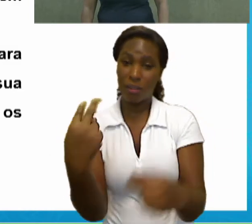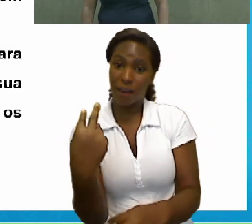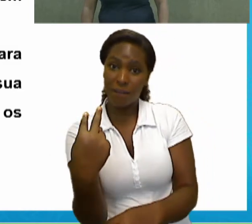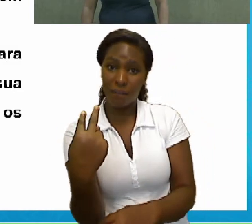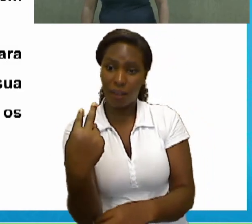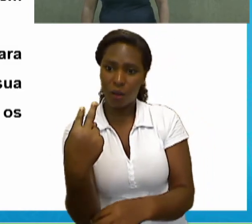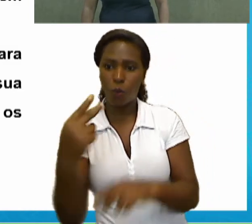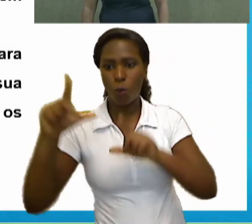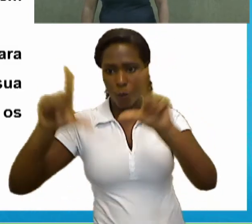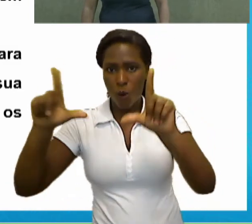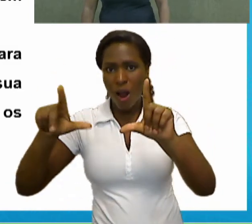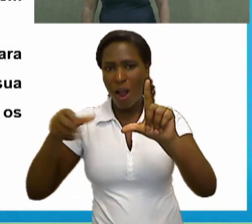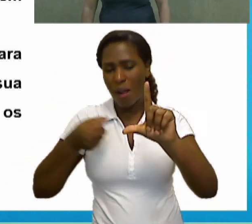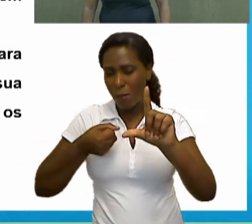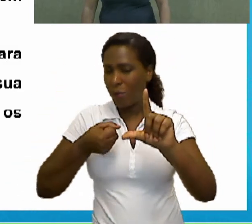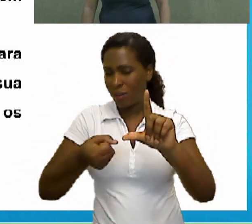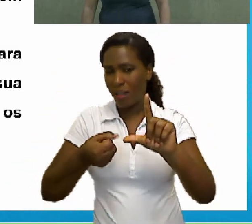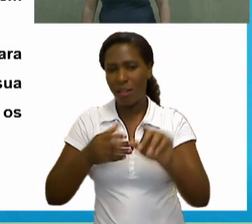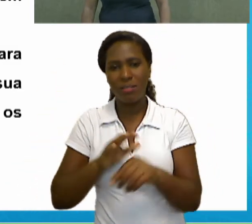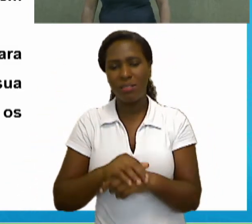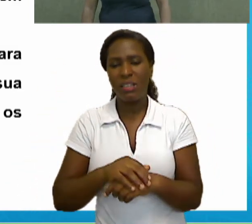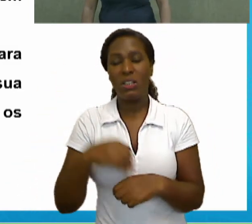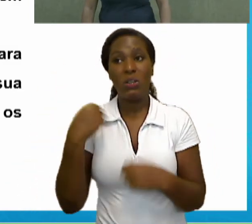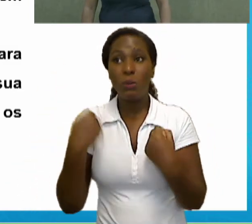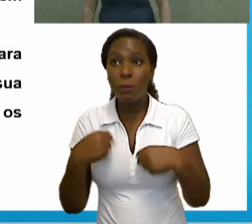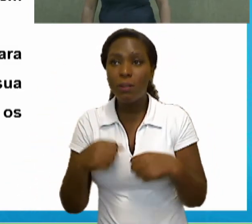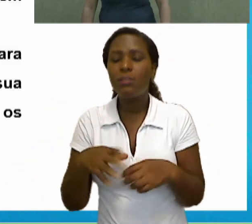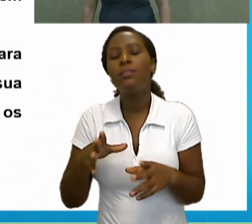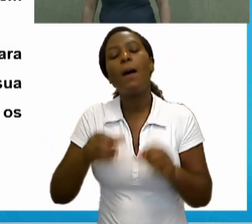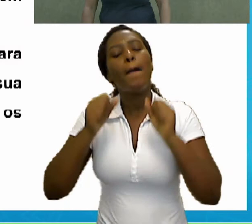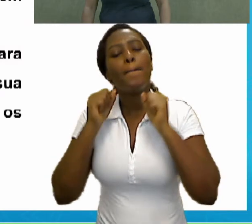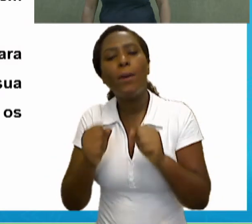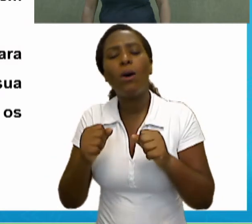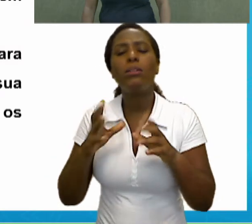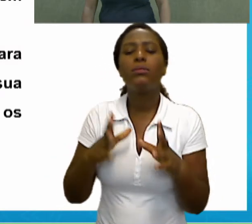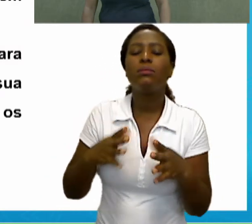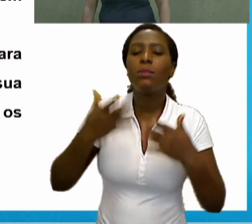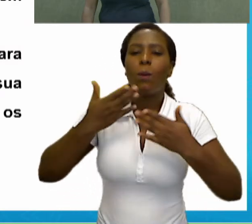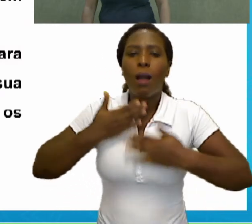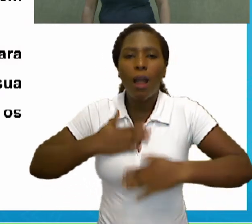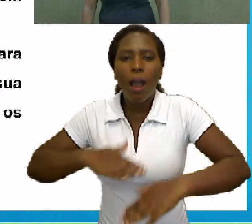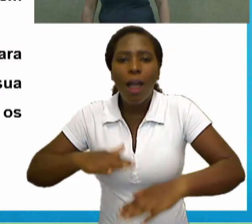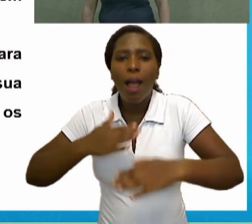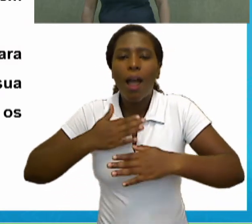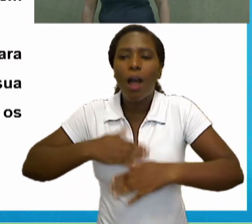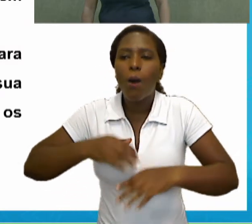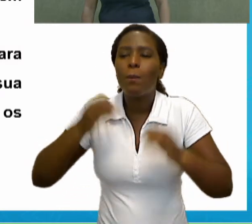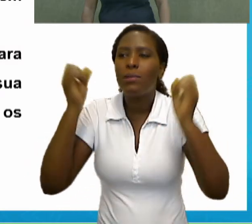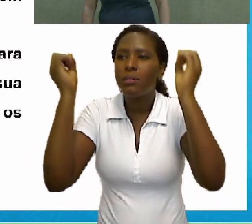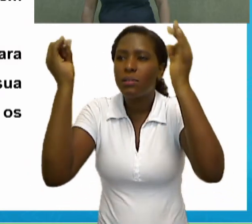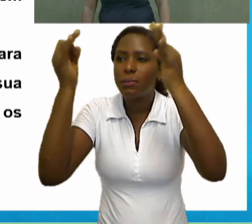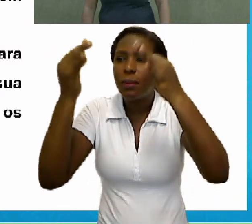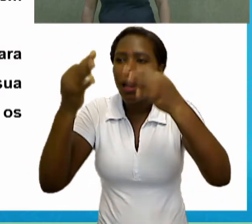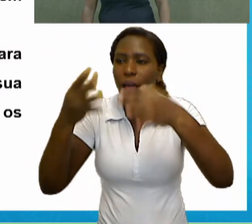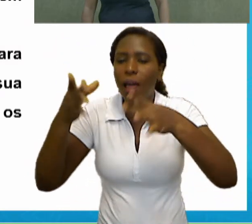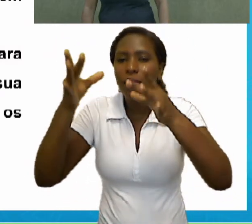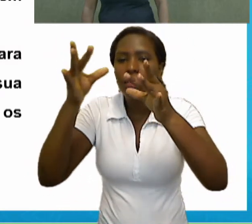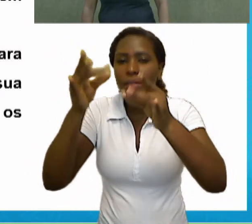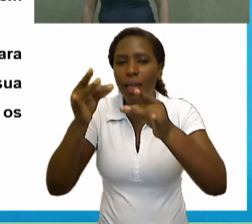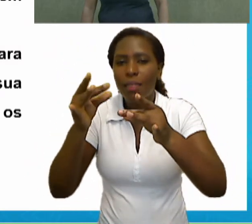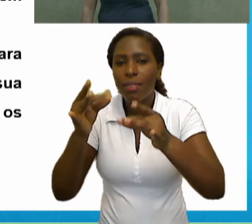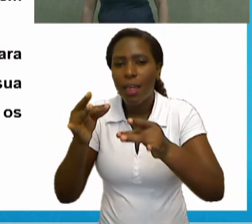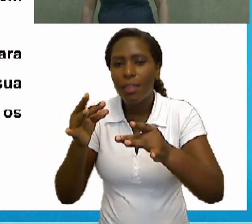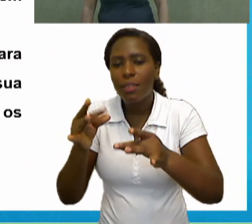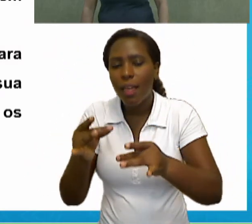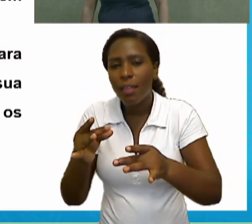para apresentar mais documentos e declarações para fundamentar sua matéria,